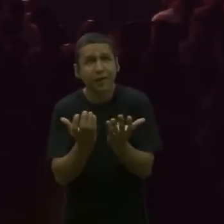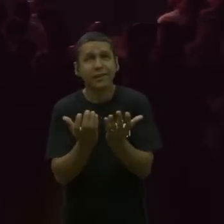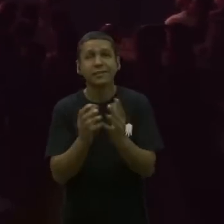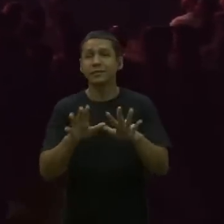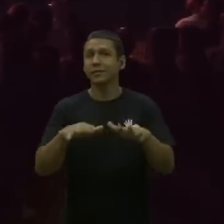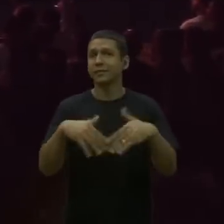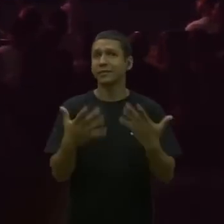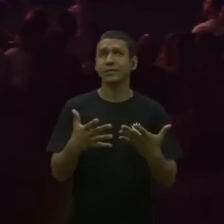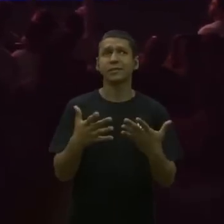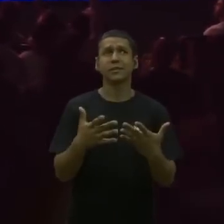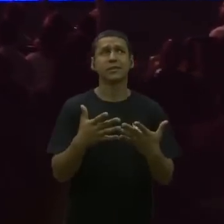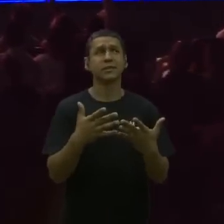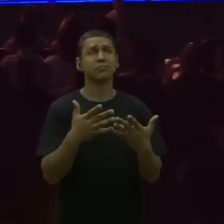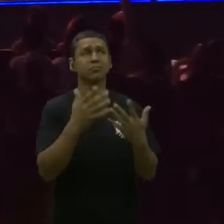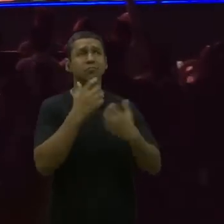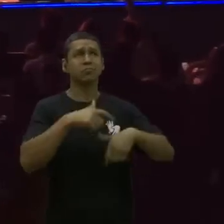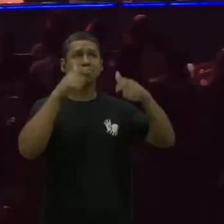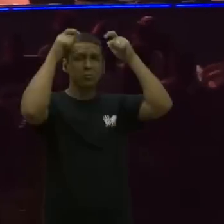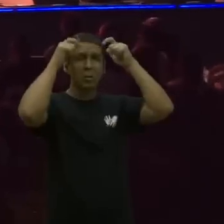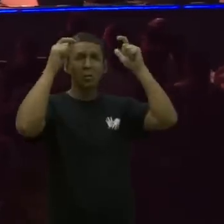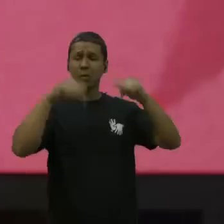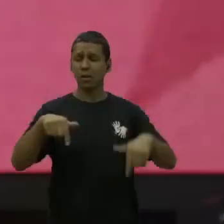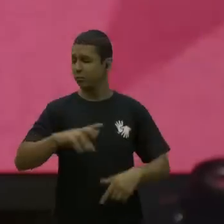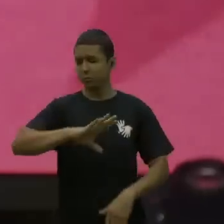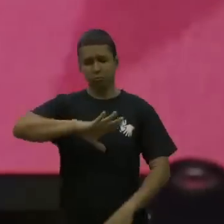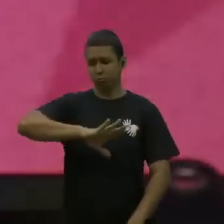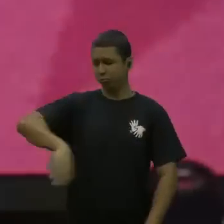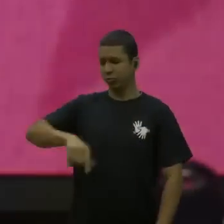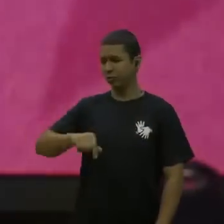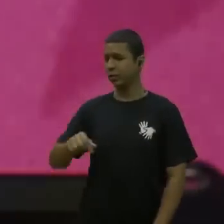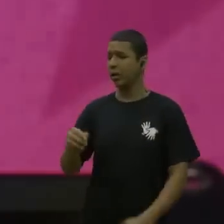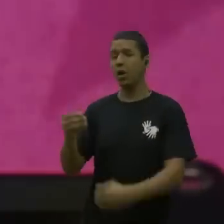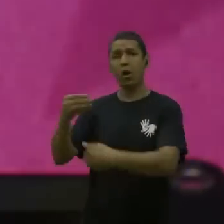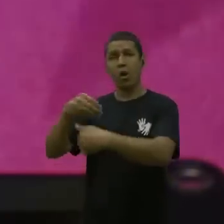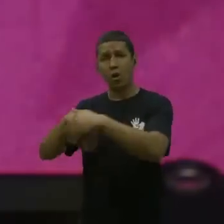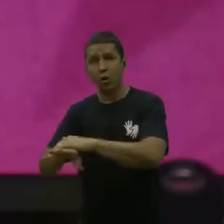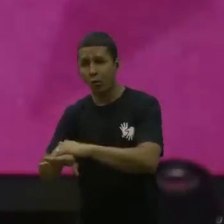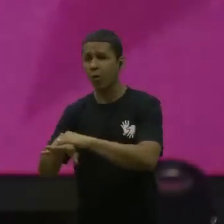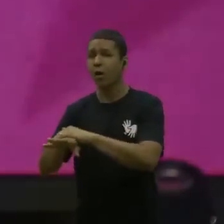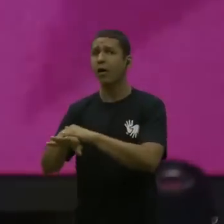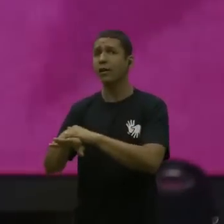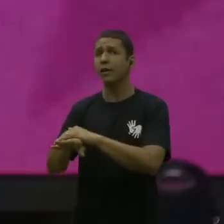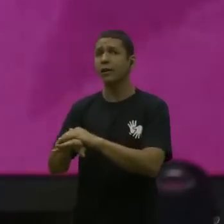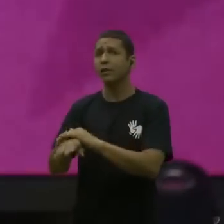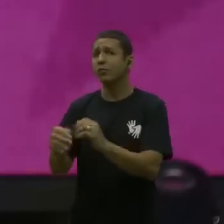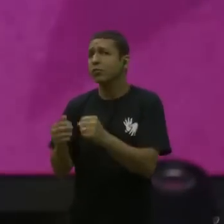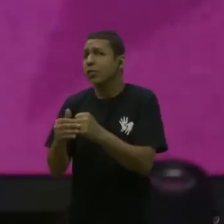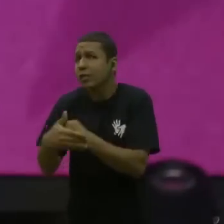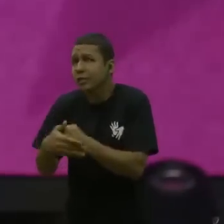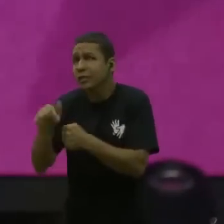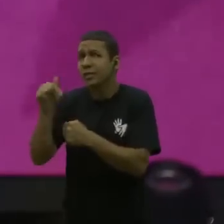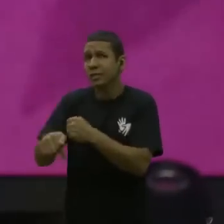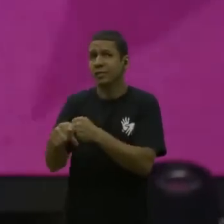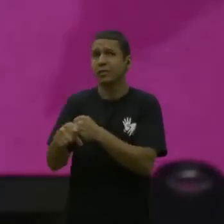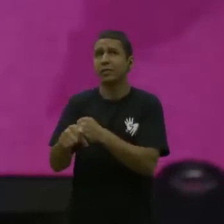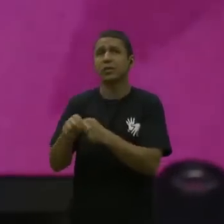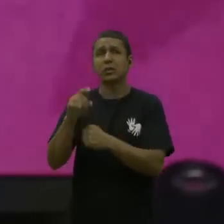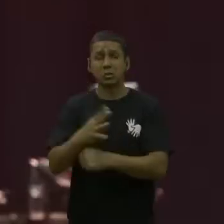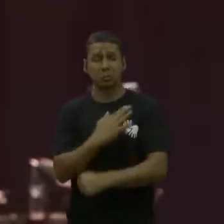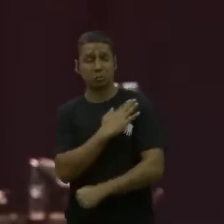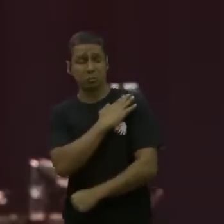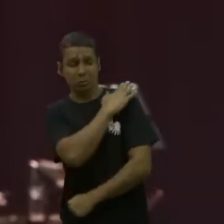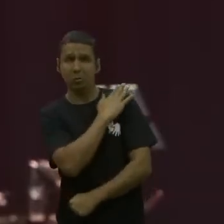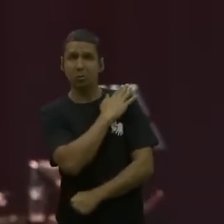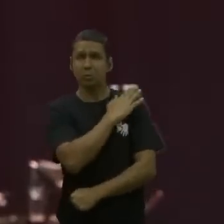E então o imperador falou: tira ele daí, coloca ele num lugar onde só os guardas e os soldados levem comida.